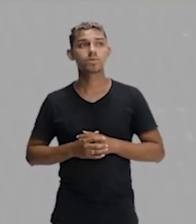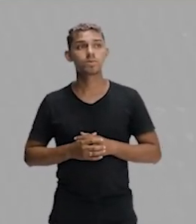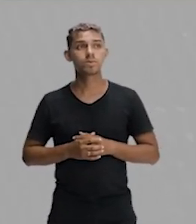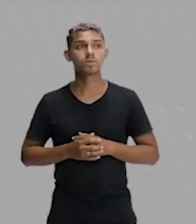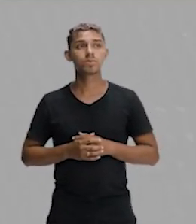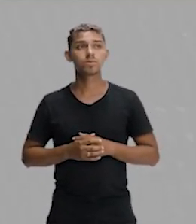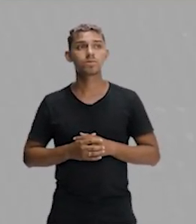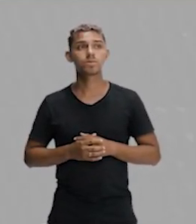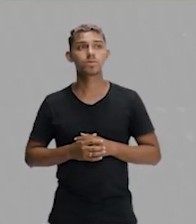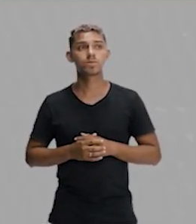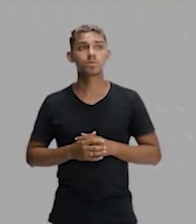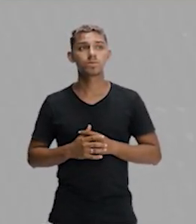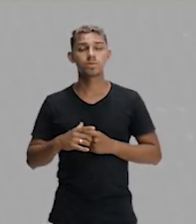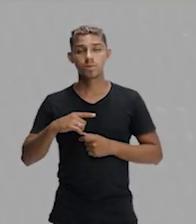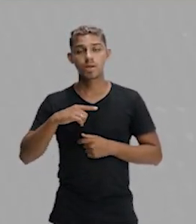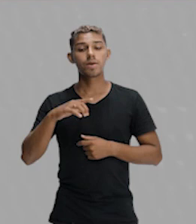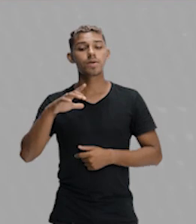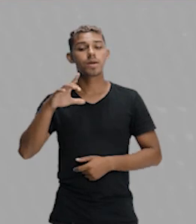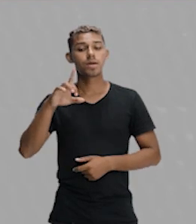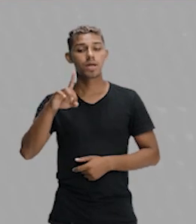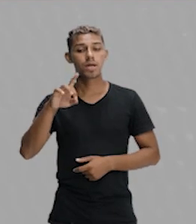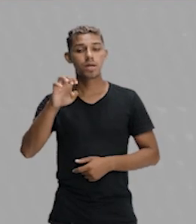a densidade